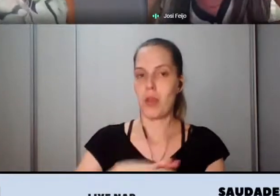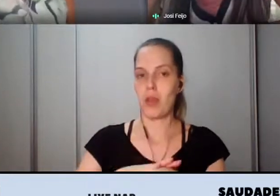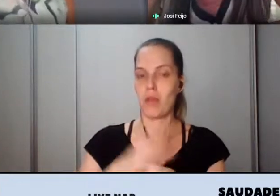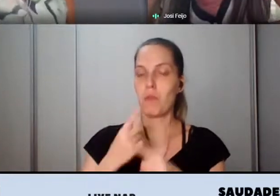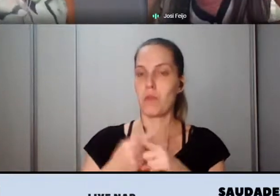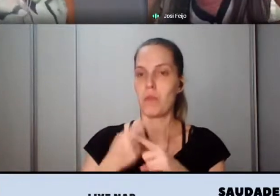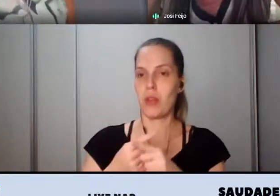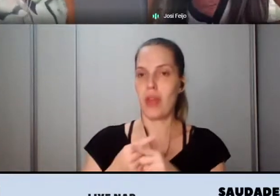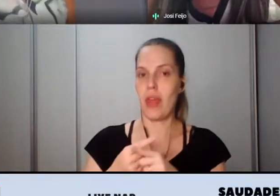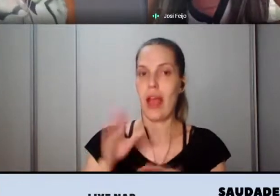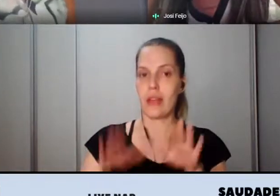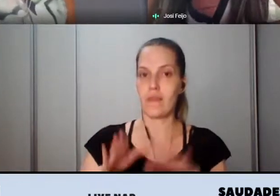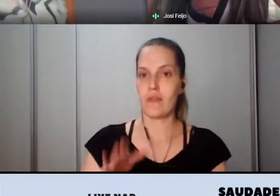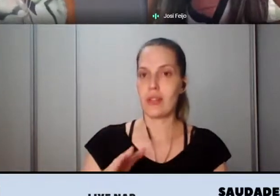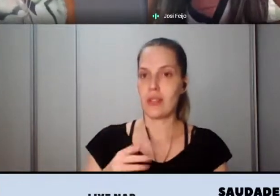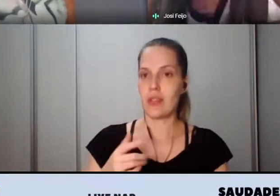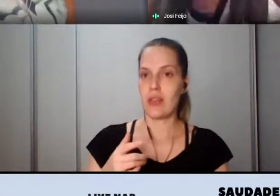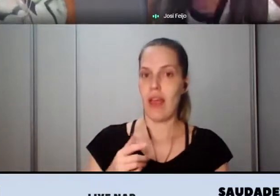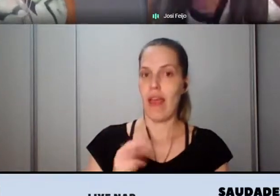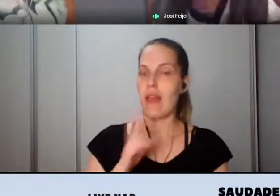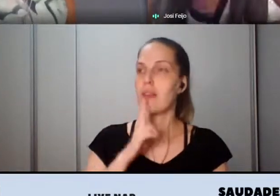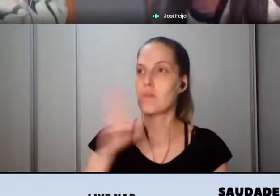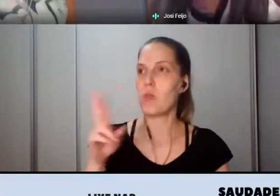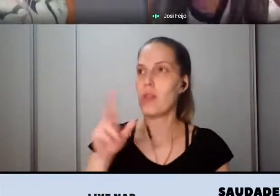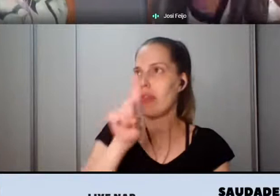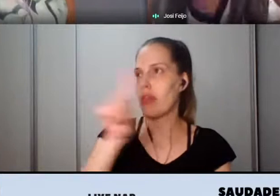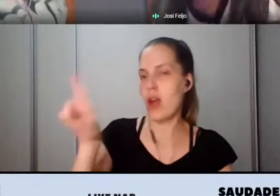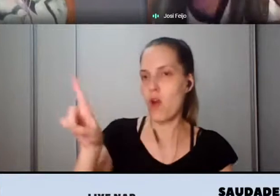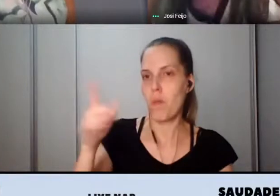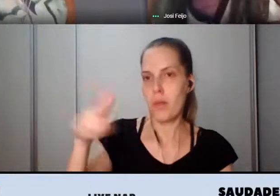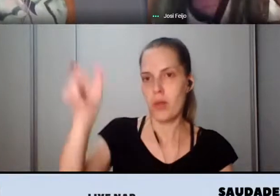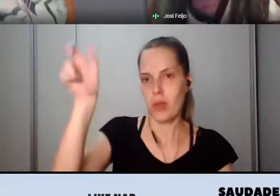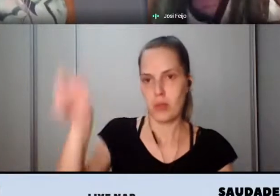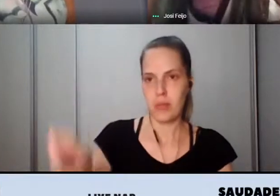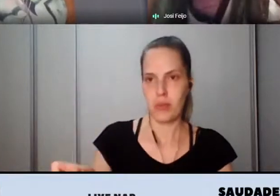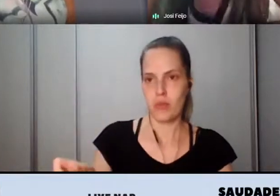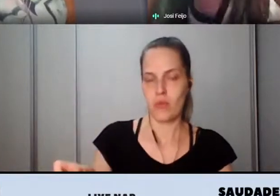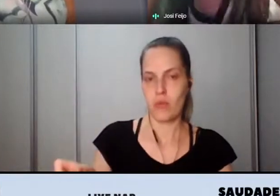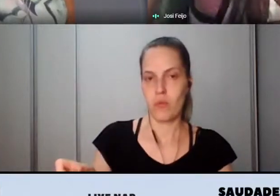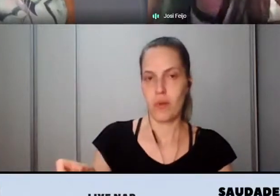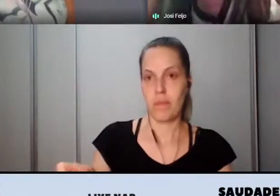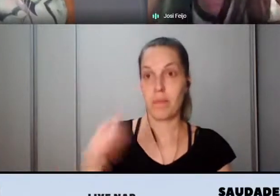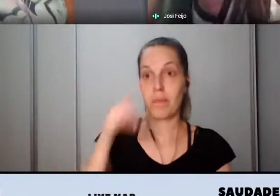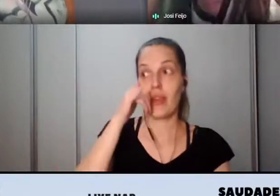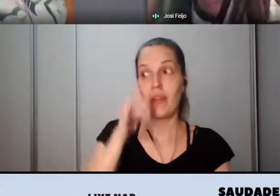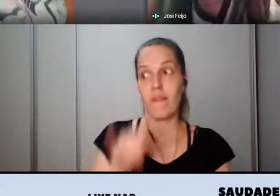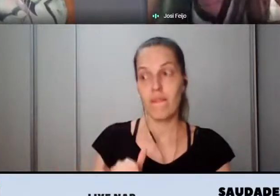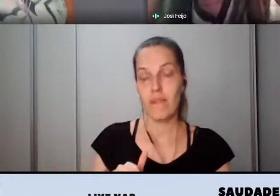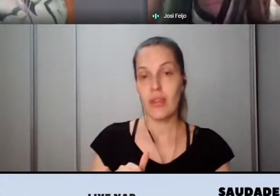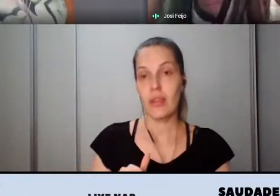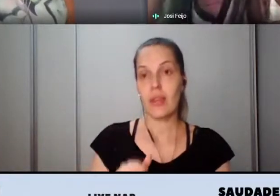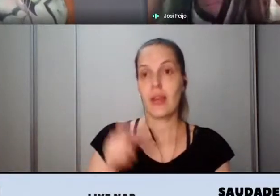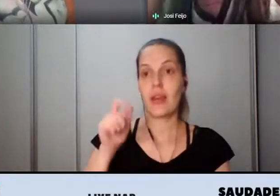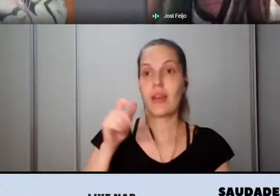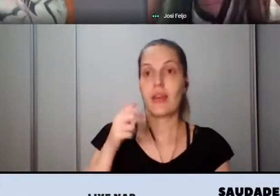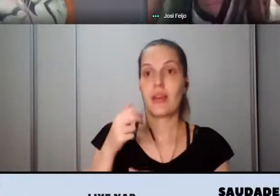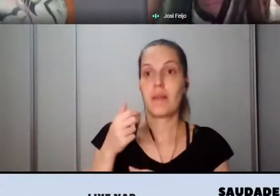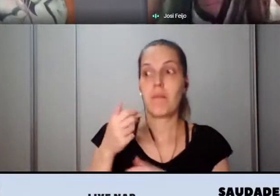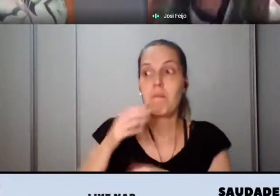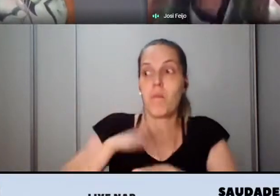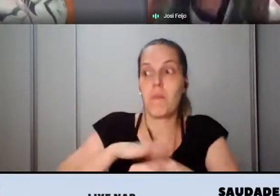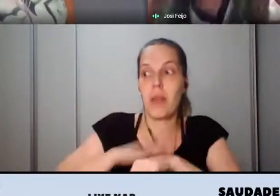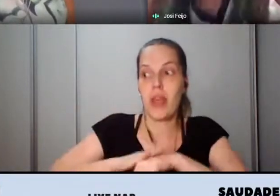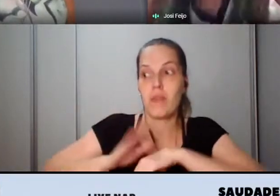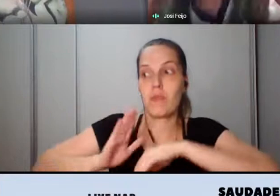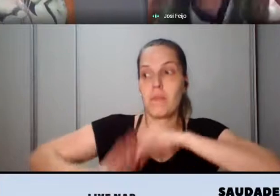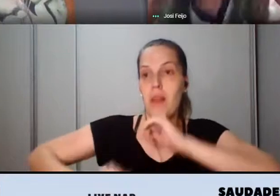outro quando a gente não está bem, ele evita muitas situações que daqui a pouco podem ser gatilhos, né?